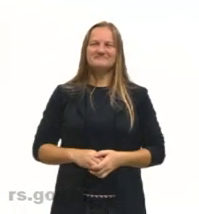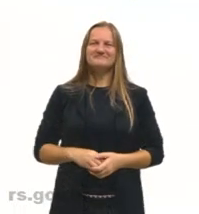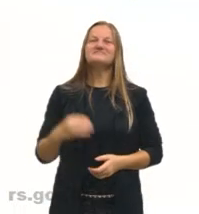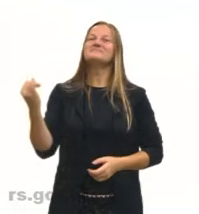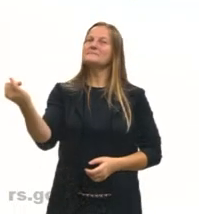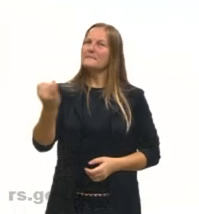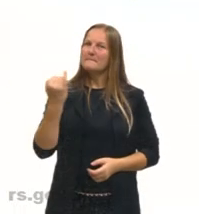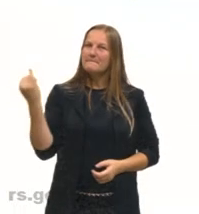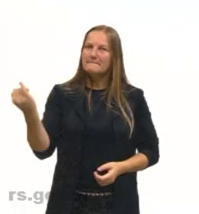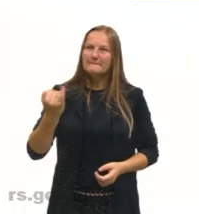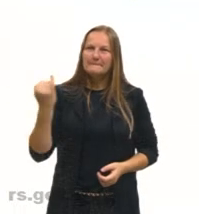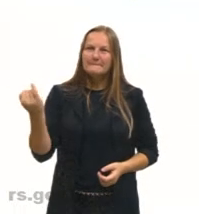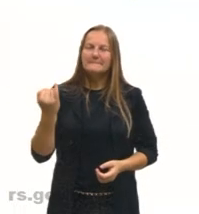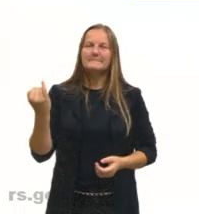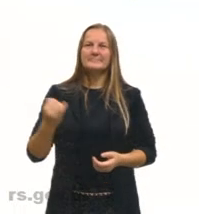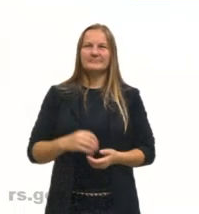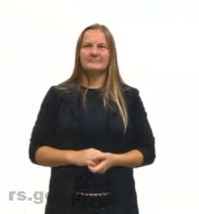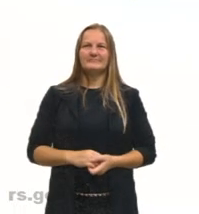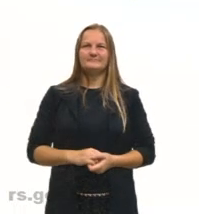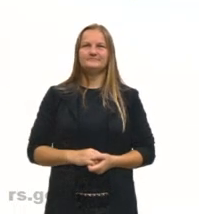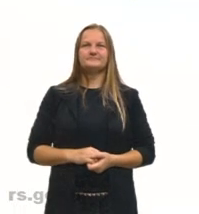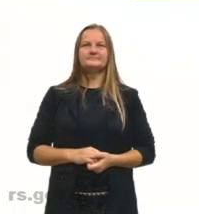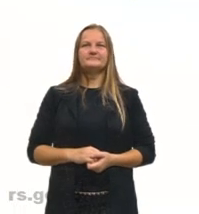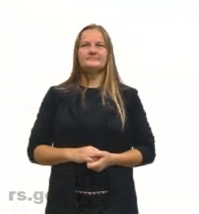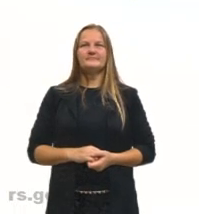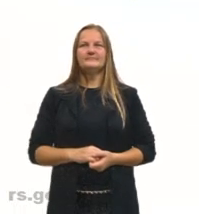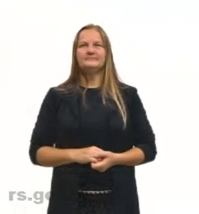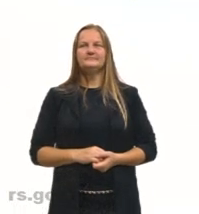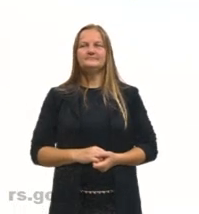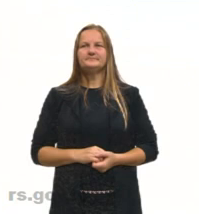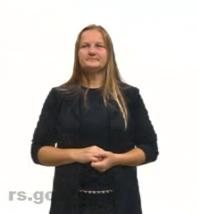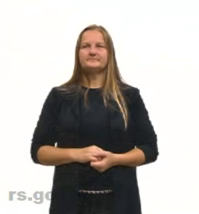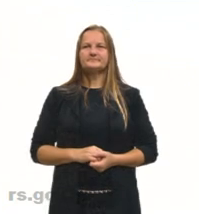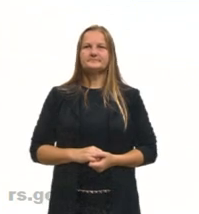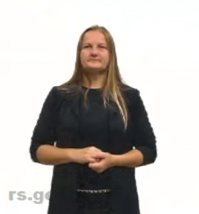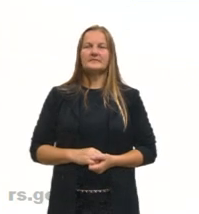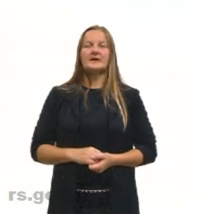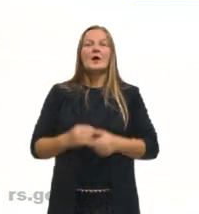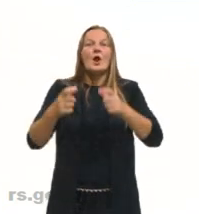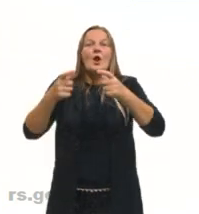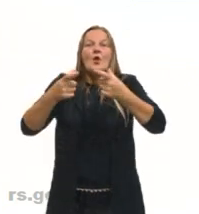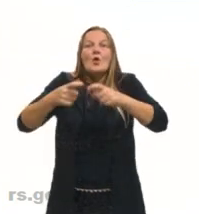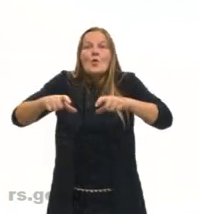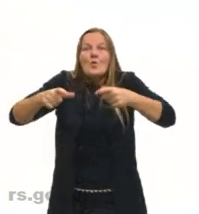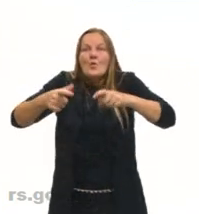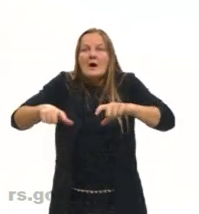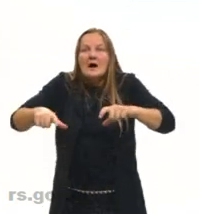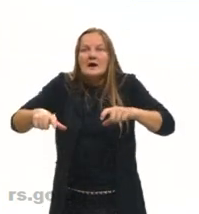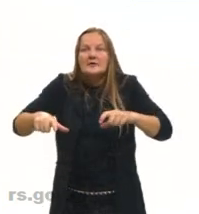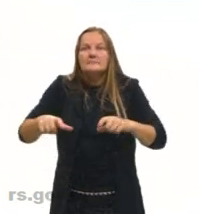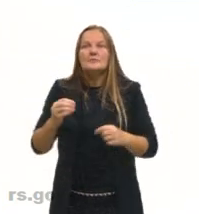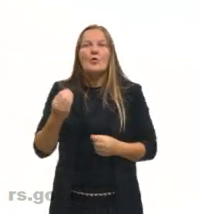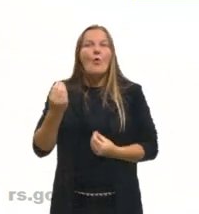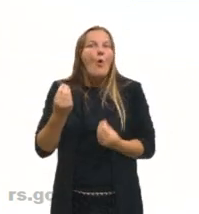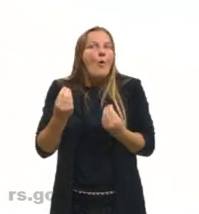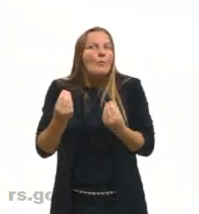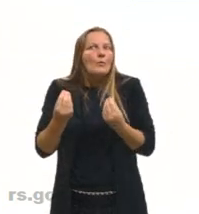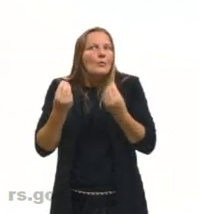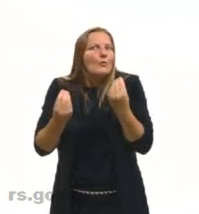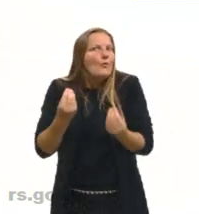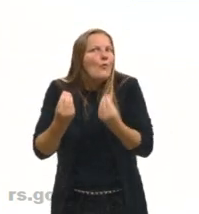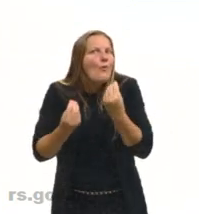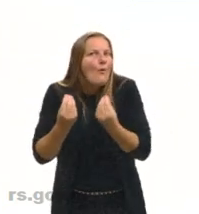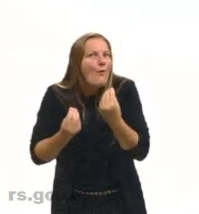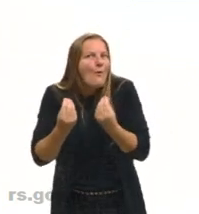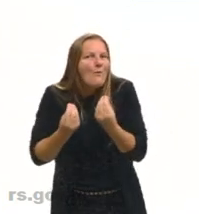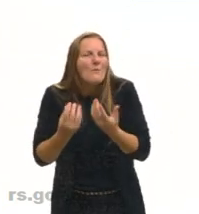importantíssimo tá meninas meninas e agora eu vou mostrar para vocês é a localização isso aqui a localização tá meninas